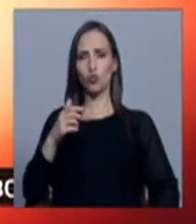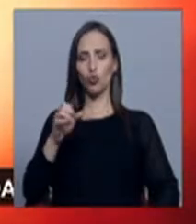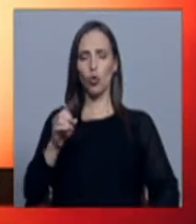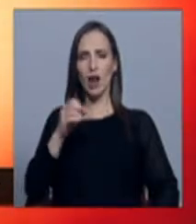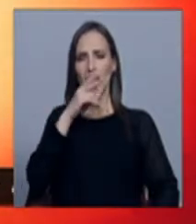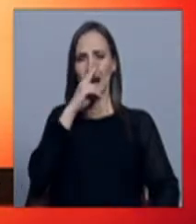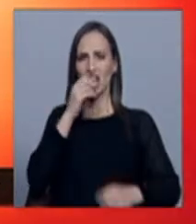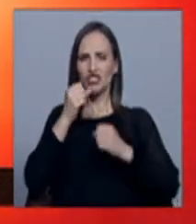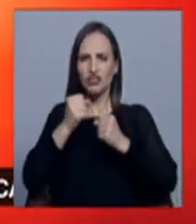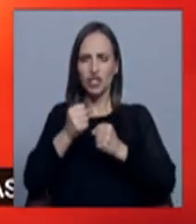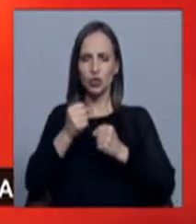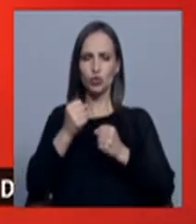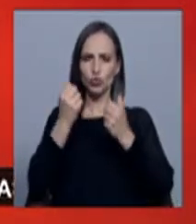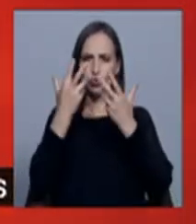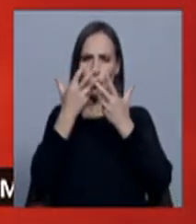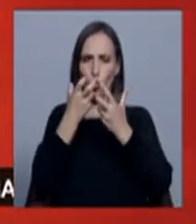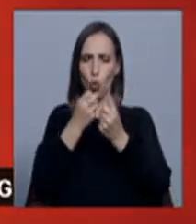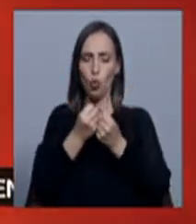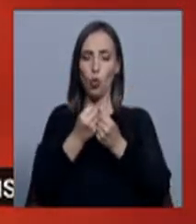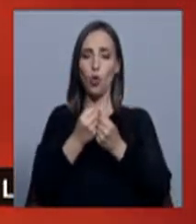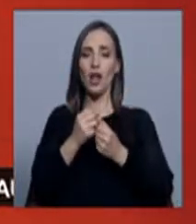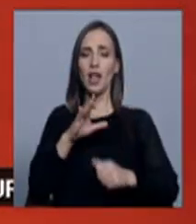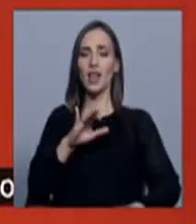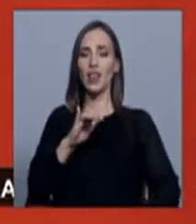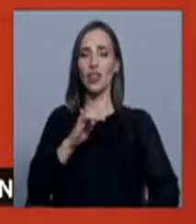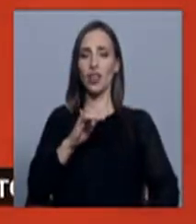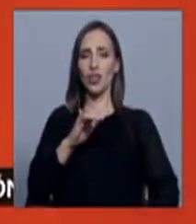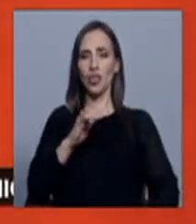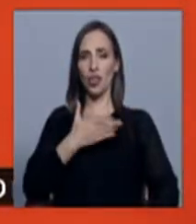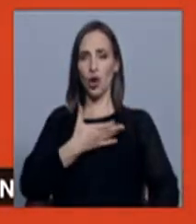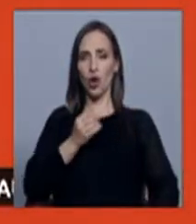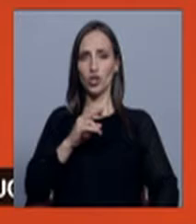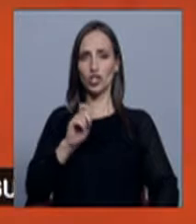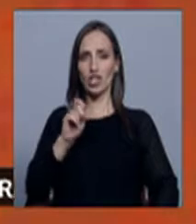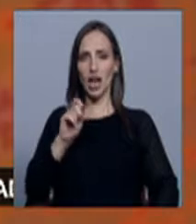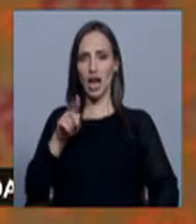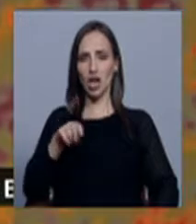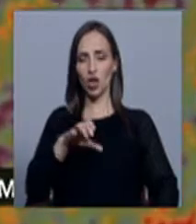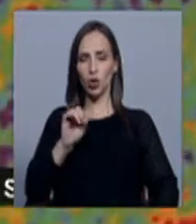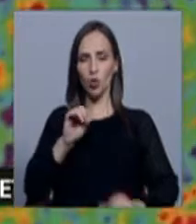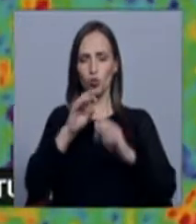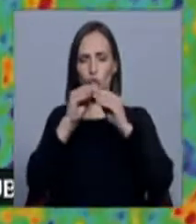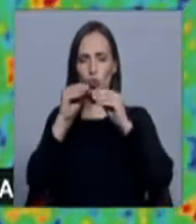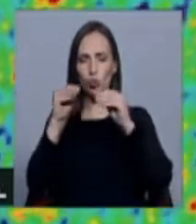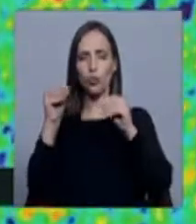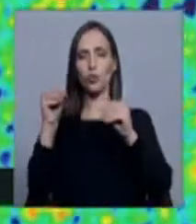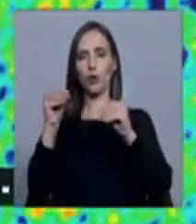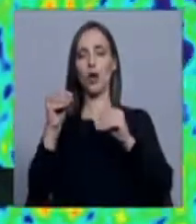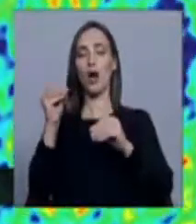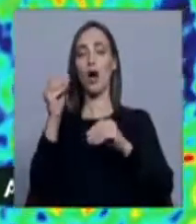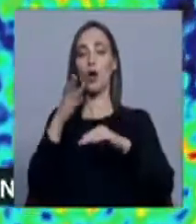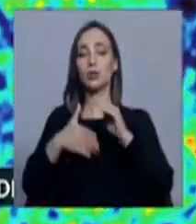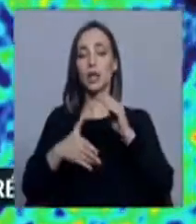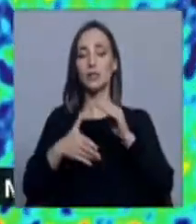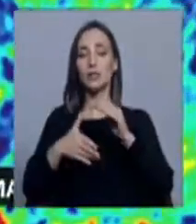das trevas no universo, em que este hidrogênio era uma espécie de grande neblina para aquilo que estava a acontecer na evolução